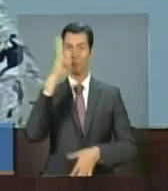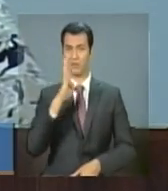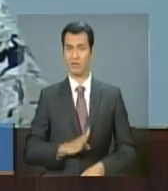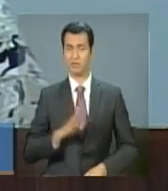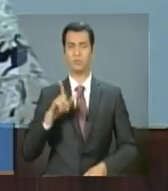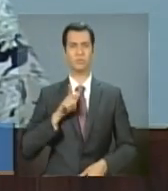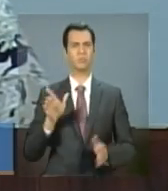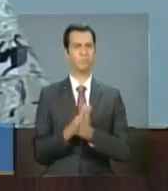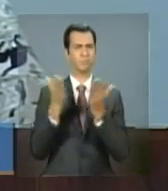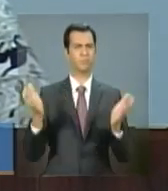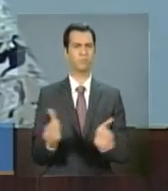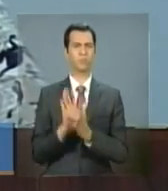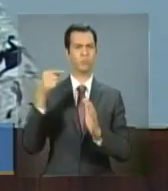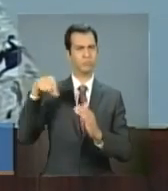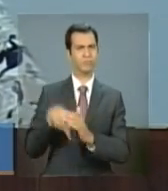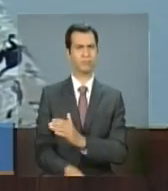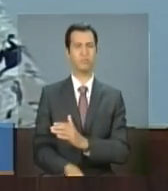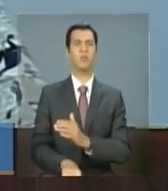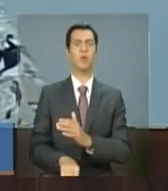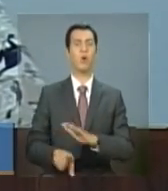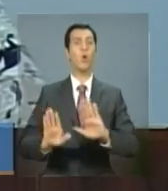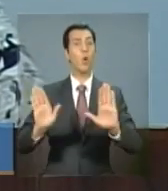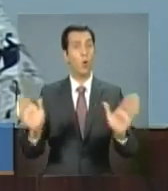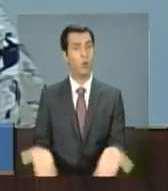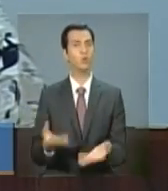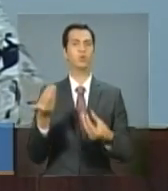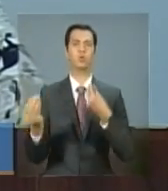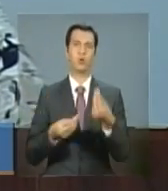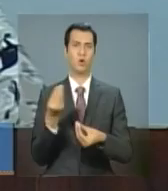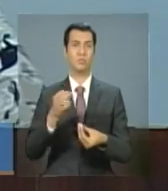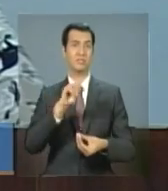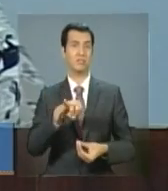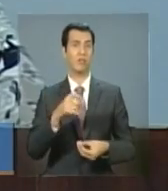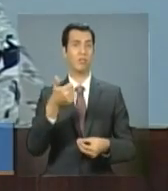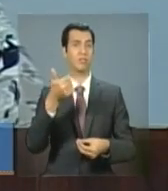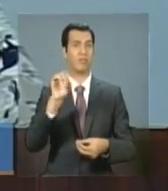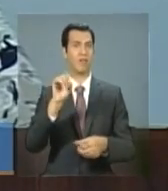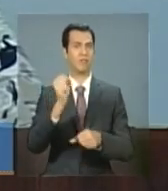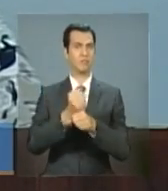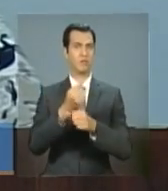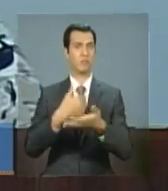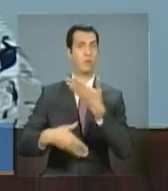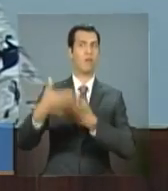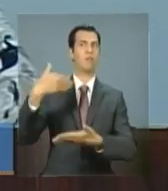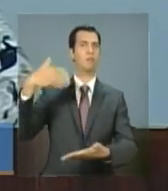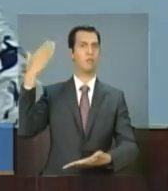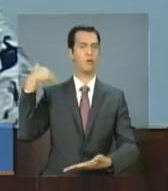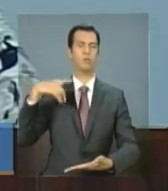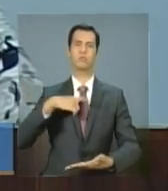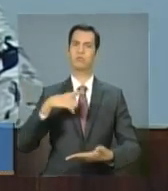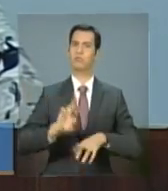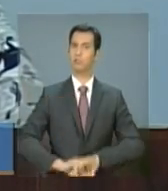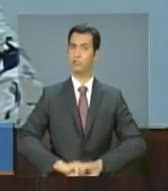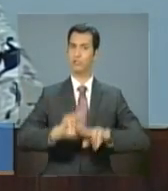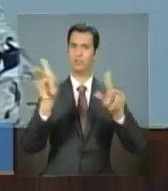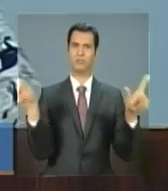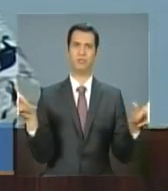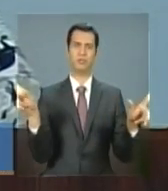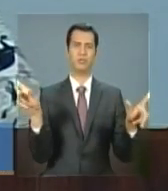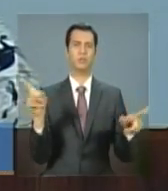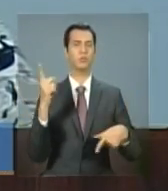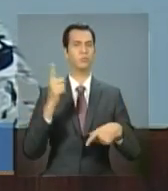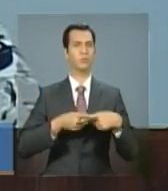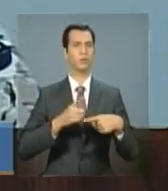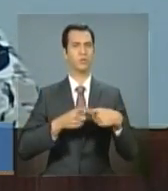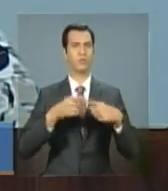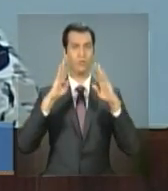gente estivesse apresentando um plano para superar a extrema pobreza 10 anos atrás, trataríamos de outro plano, talvez com um forte